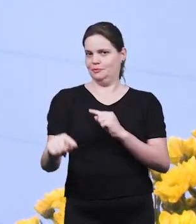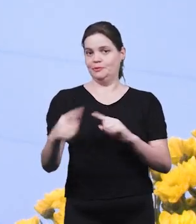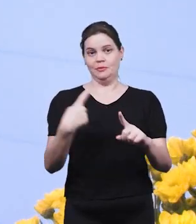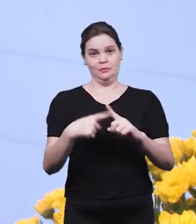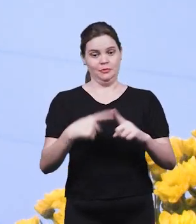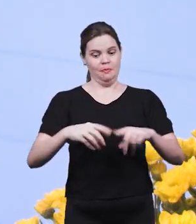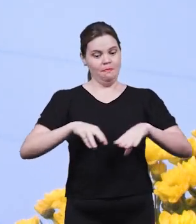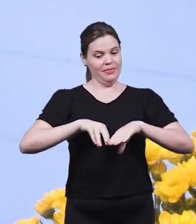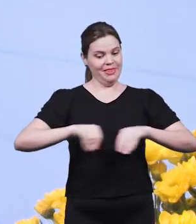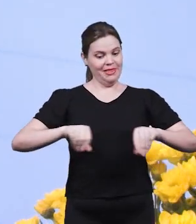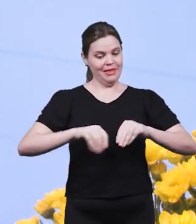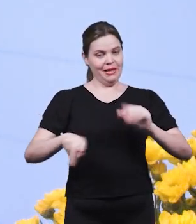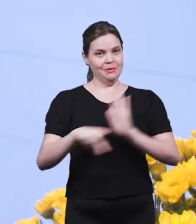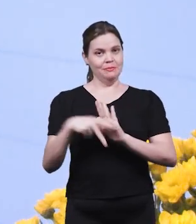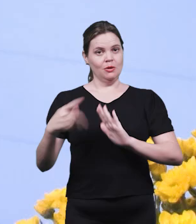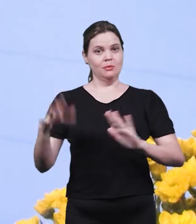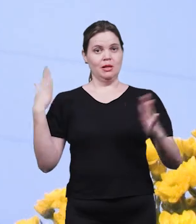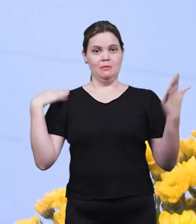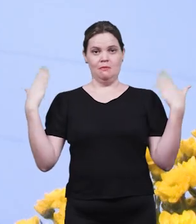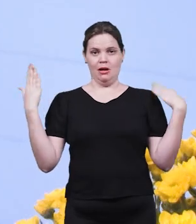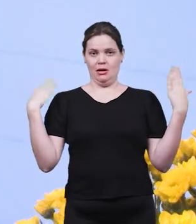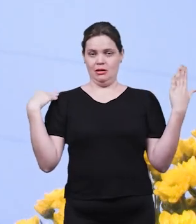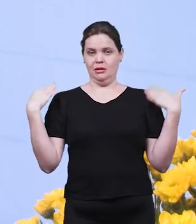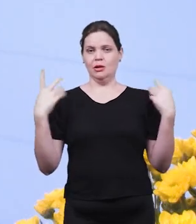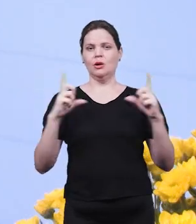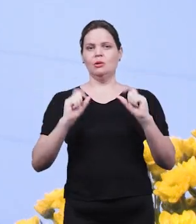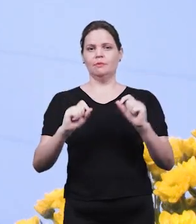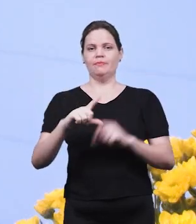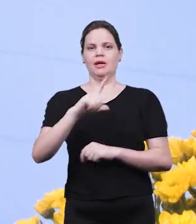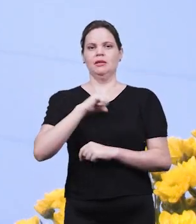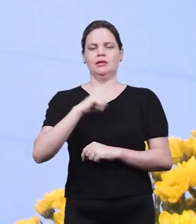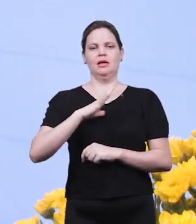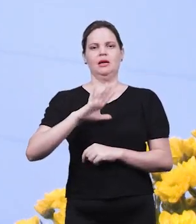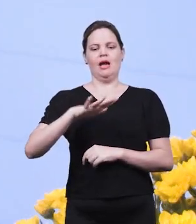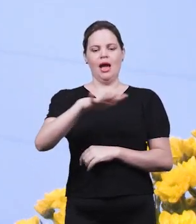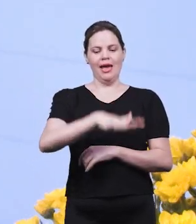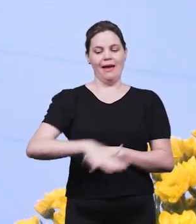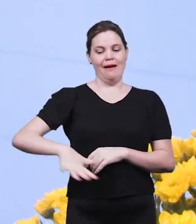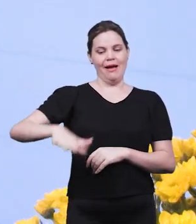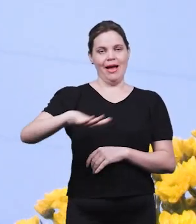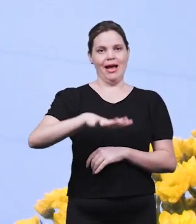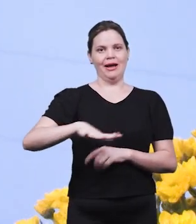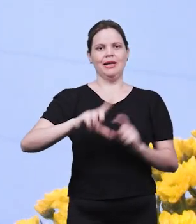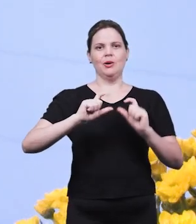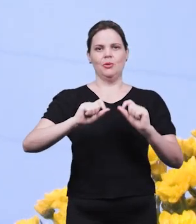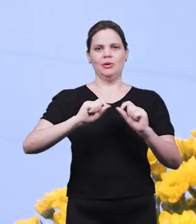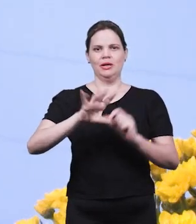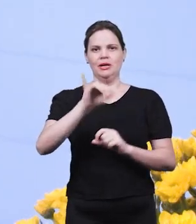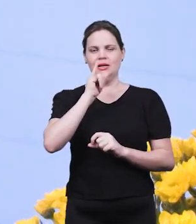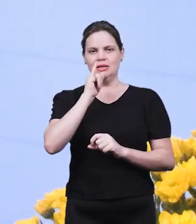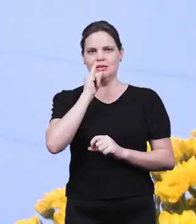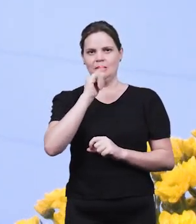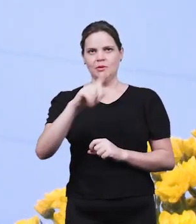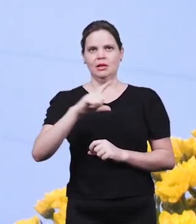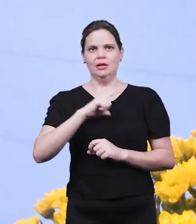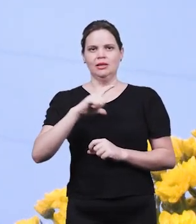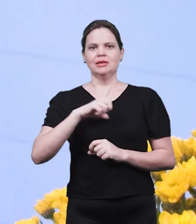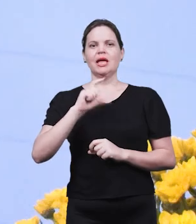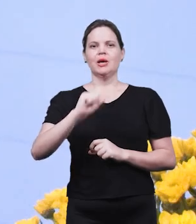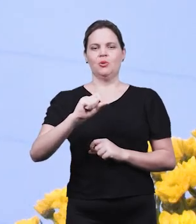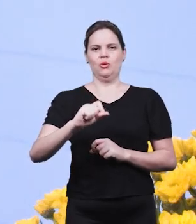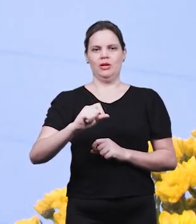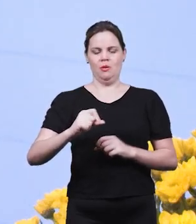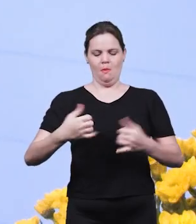áreas que estão definidas 33 metros da linha pré-mar, da maior enchente,